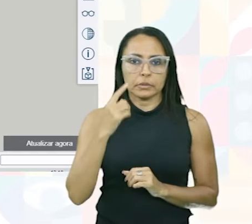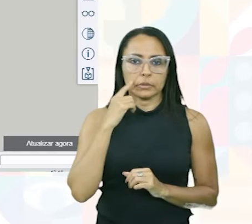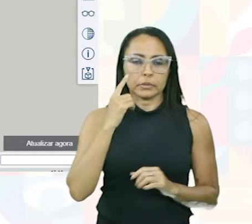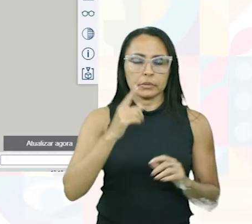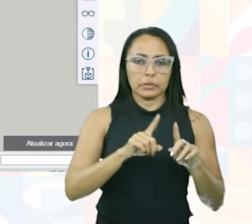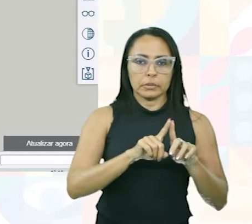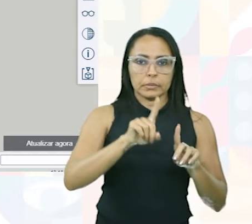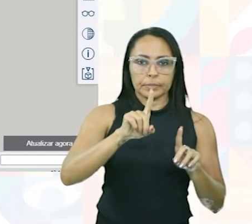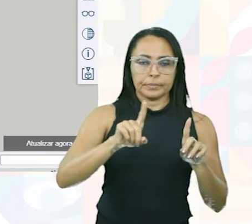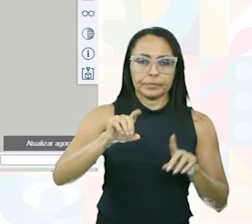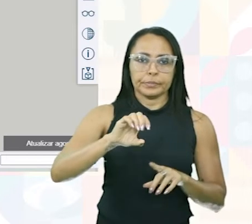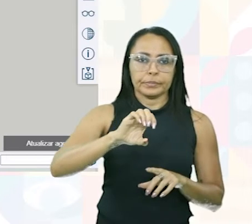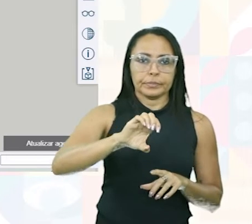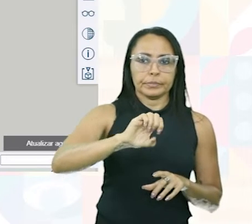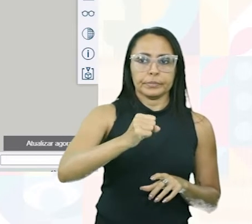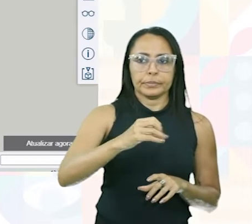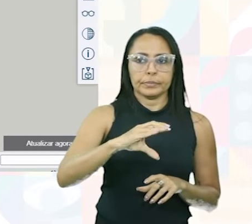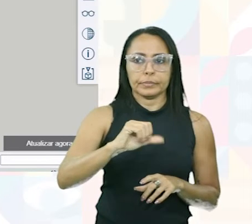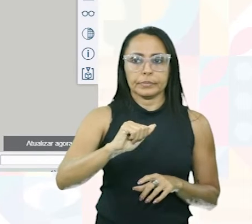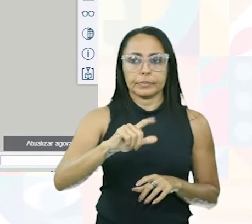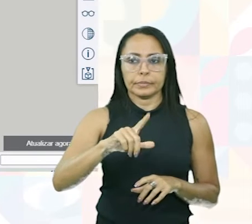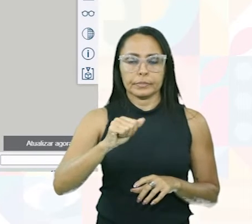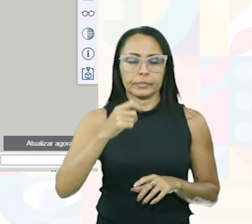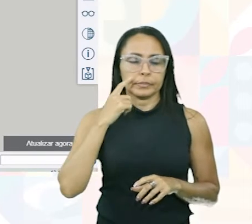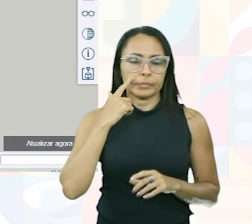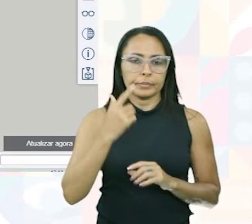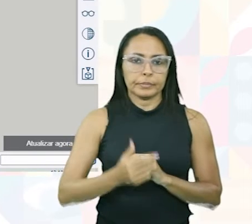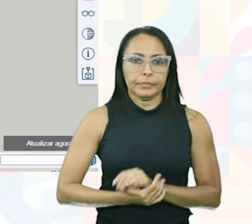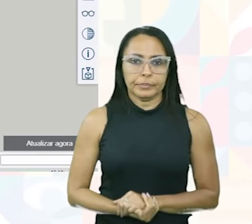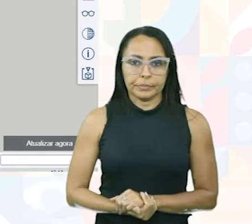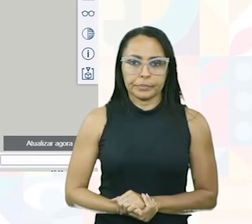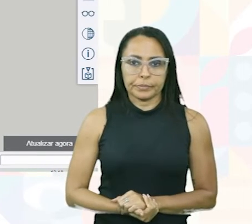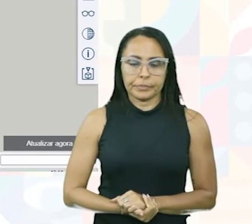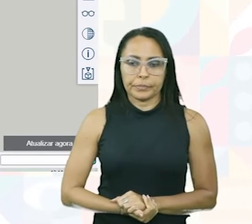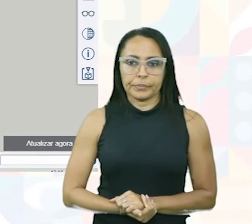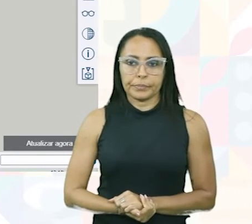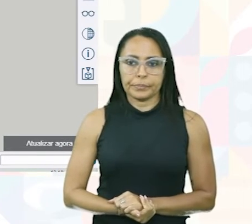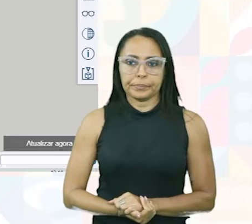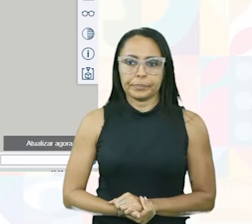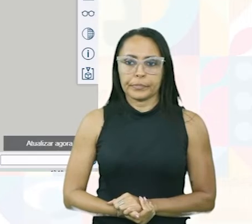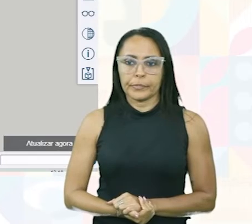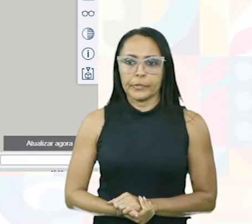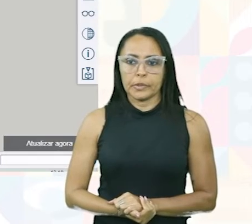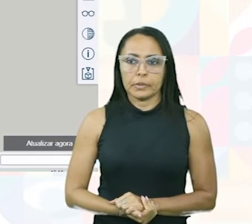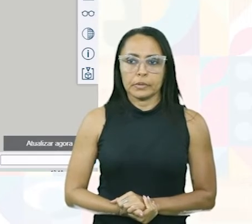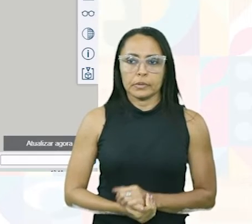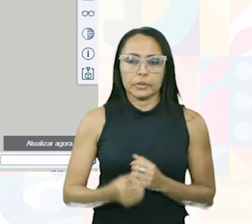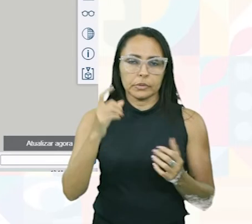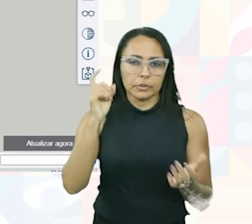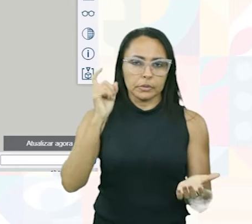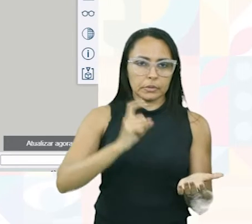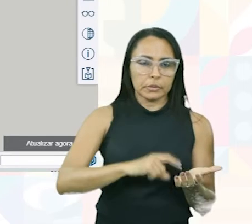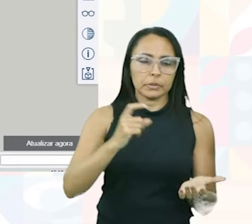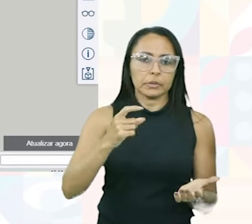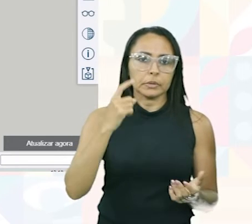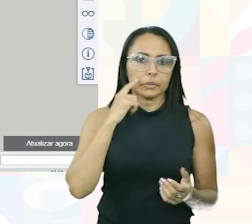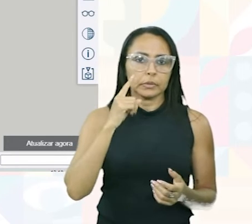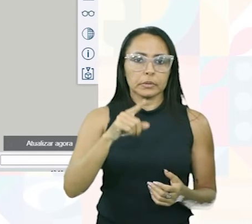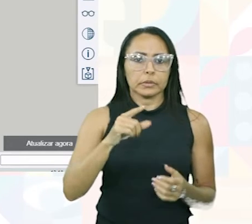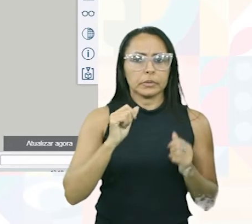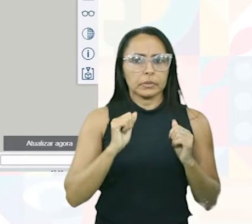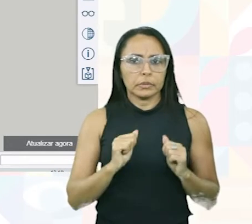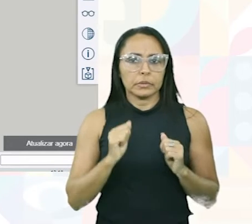certo? Então, cliquei aqui na minha ferramenta escala, eu vou clicar no objeto e vocês podem ver